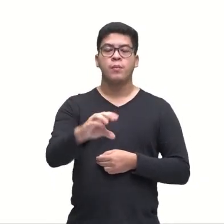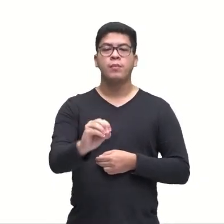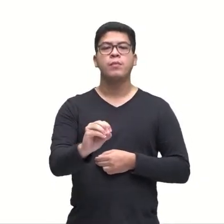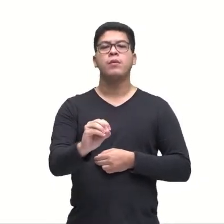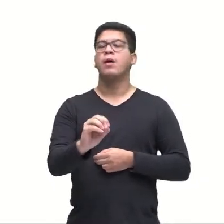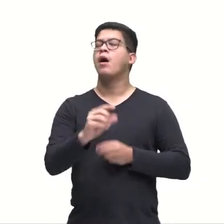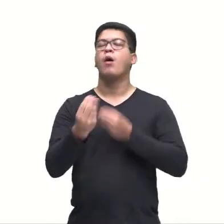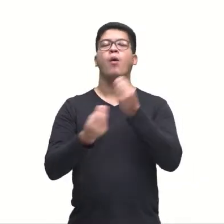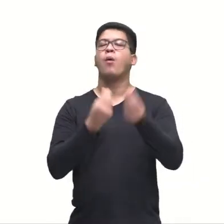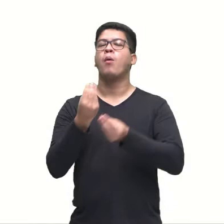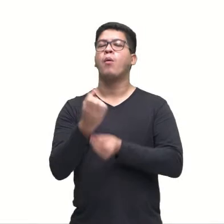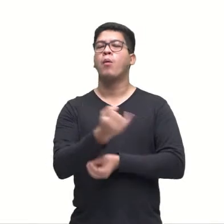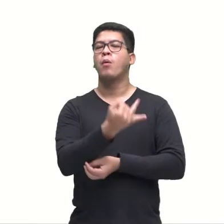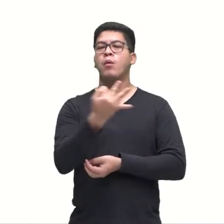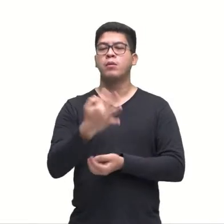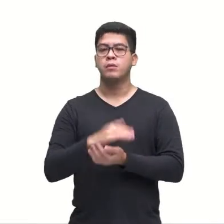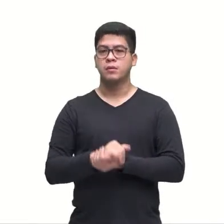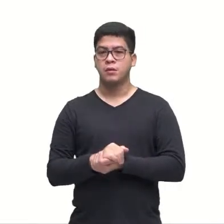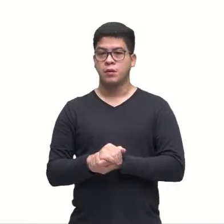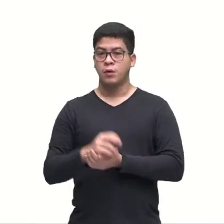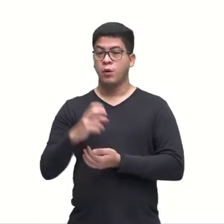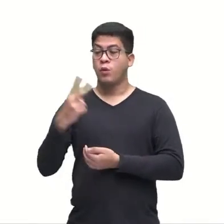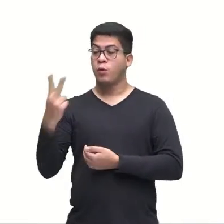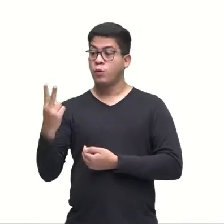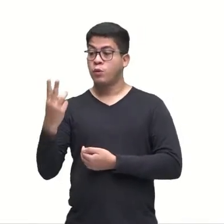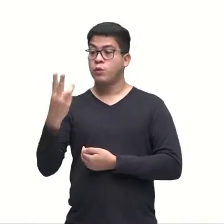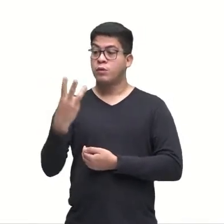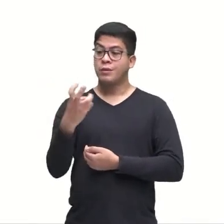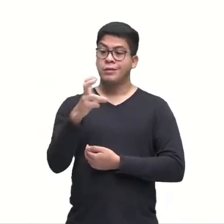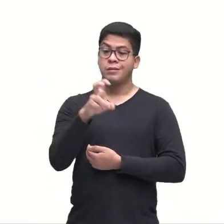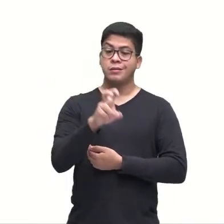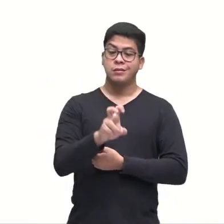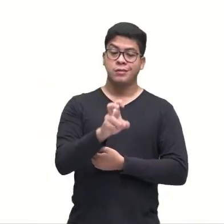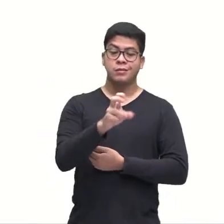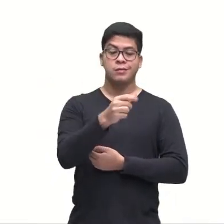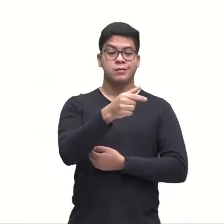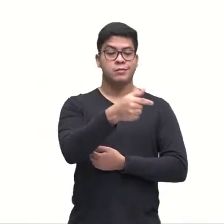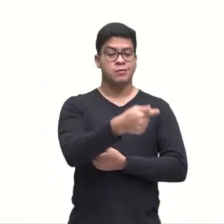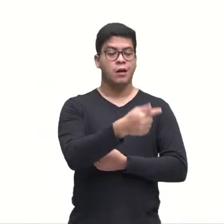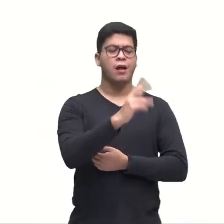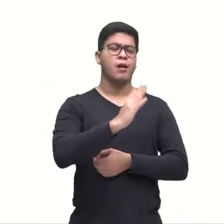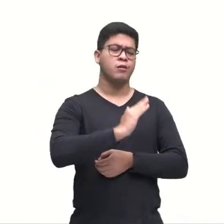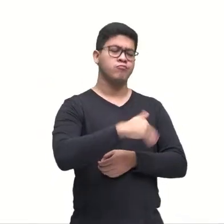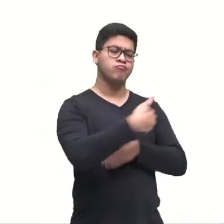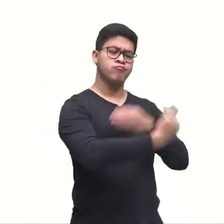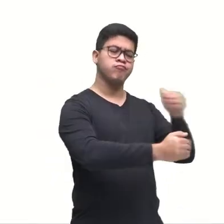Os números primos, 2, 3, 5, 7, né? Vai